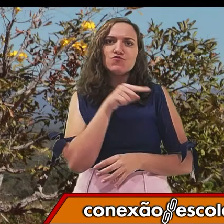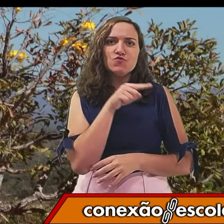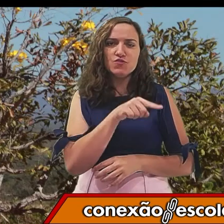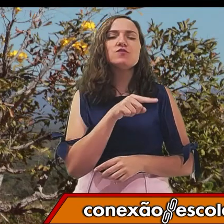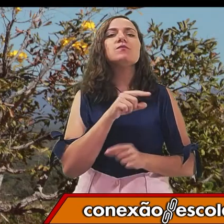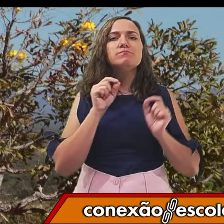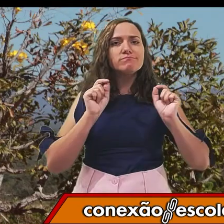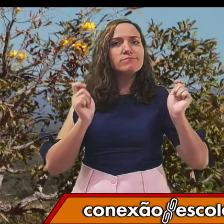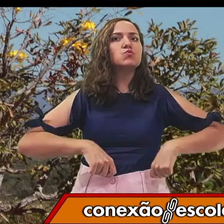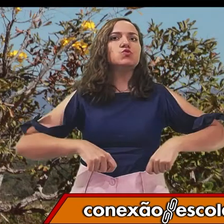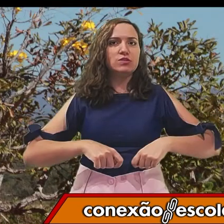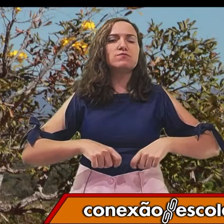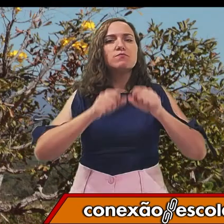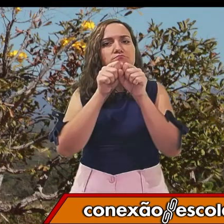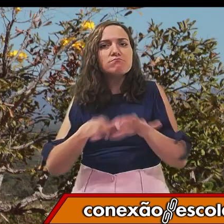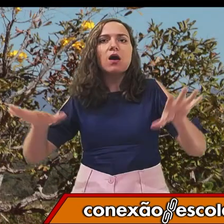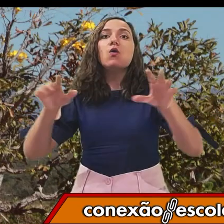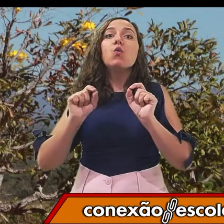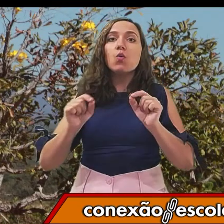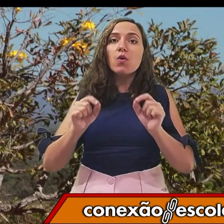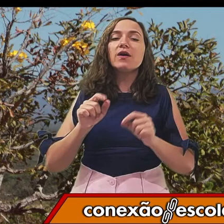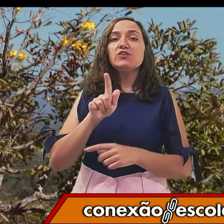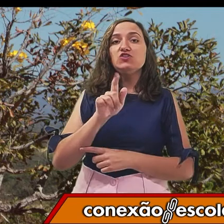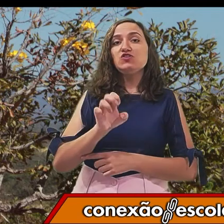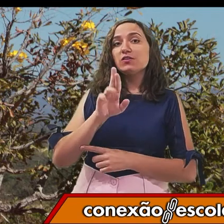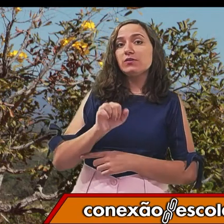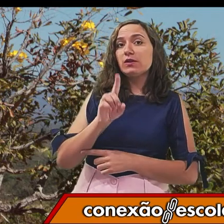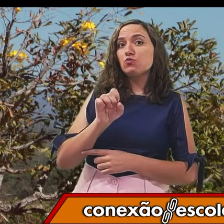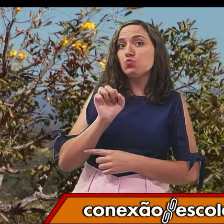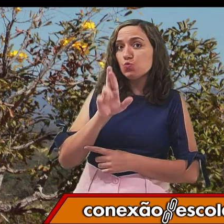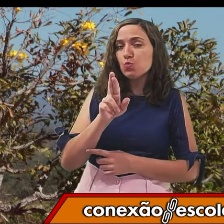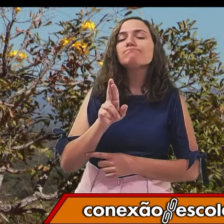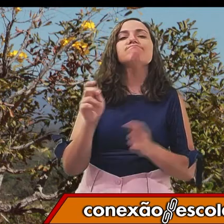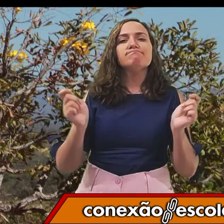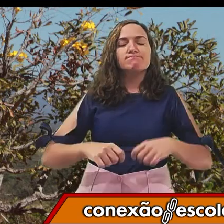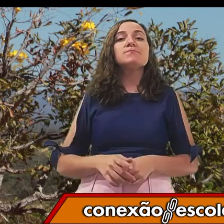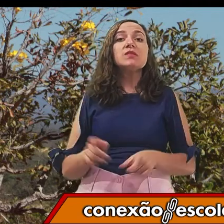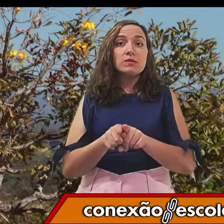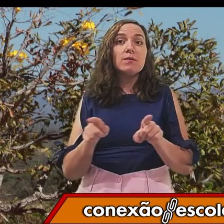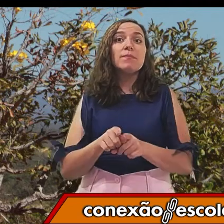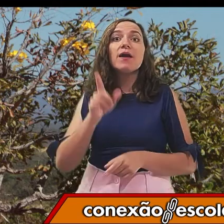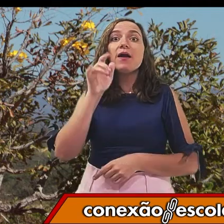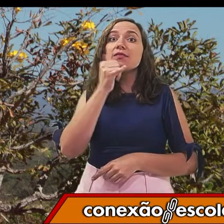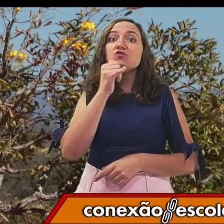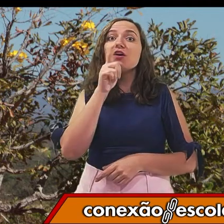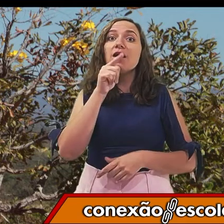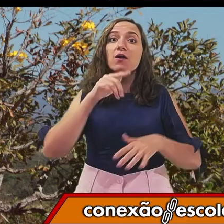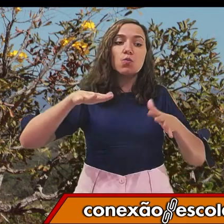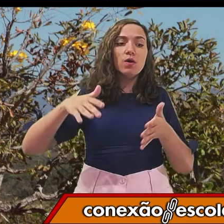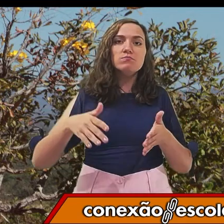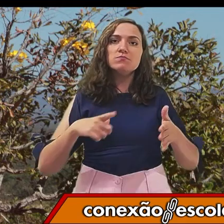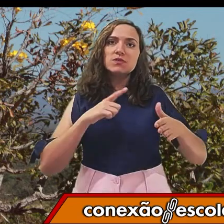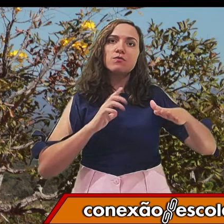em energia elétrica por meio de um aparelho chamado gerador. A hídrica da água, a água que flui através de